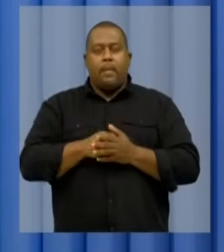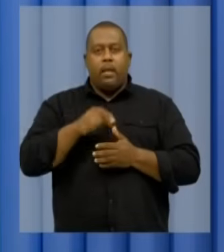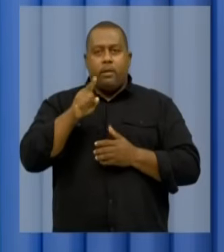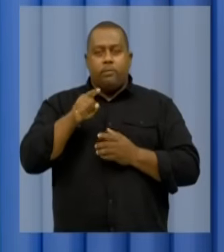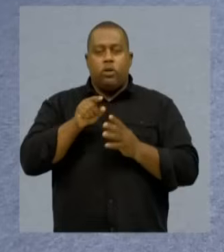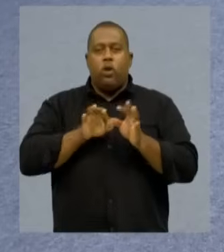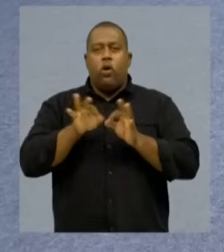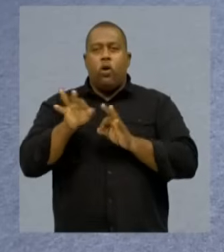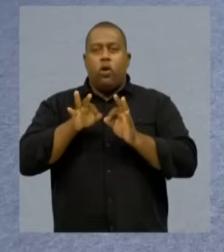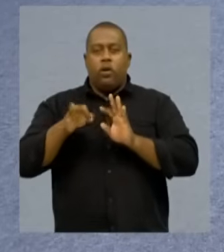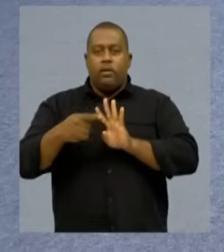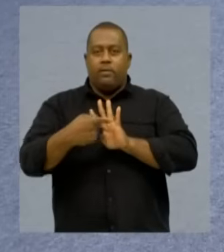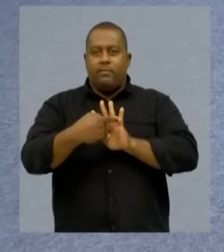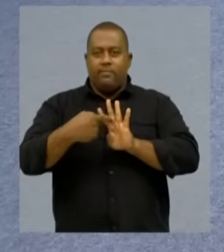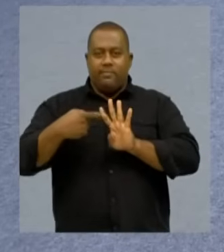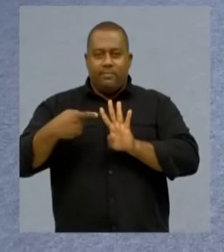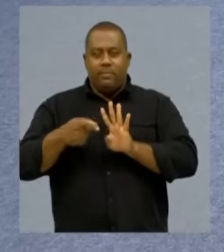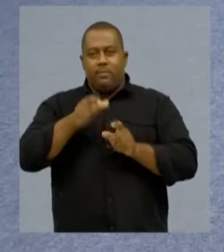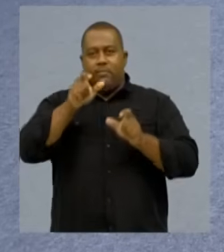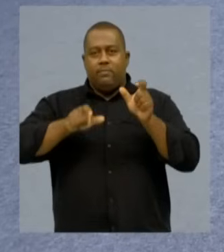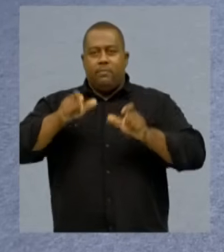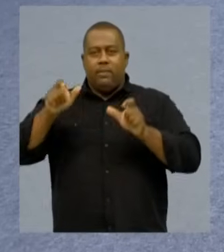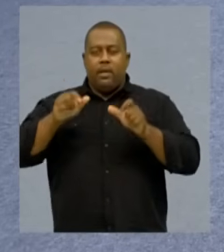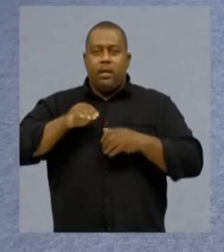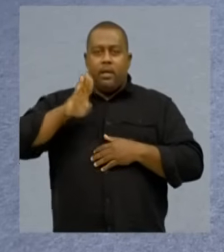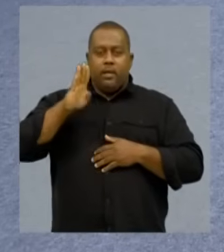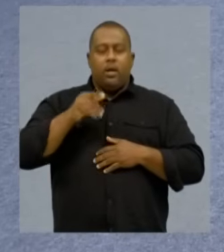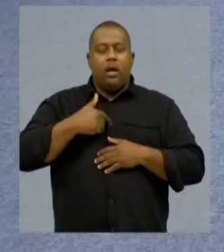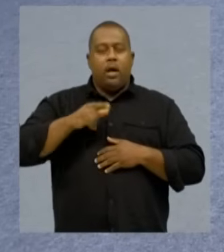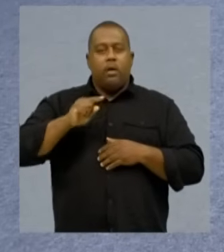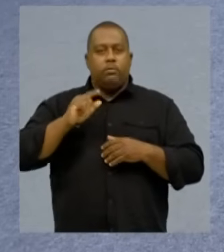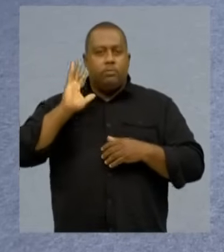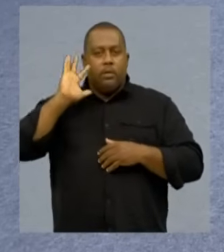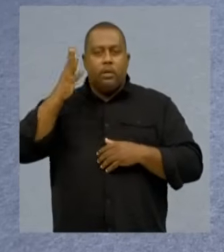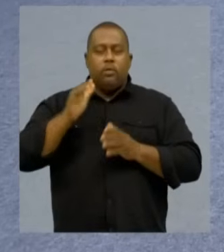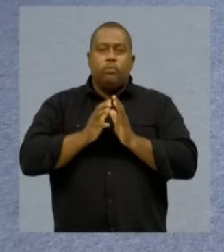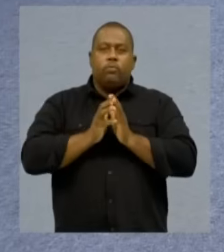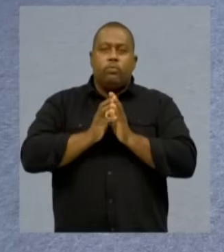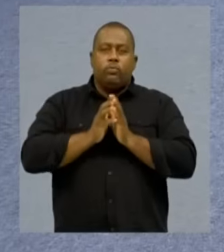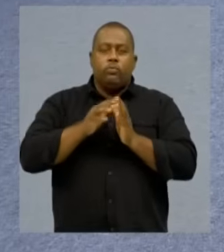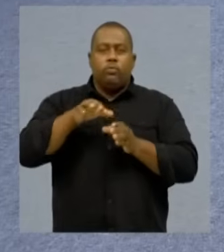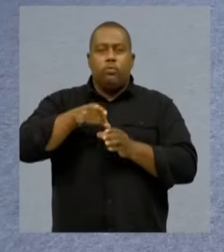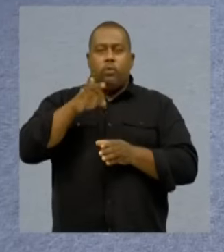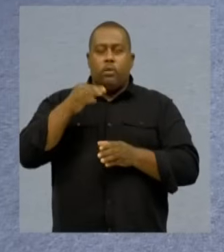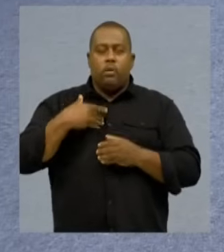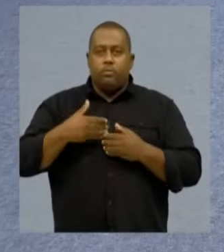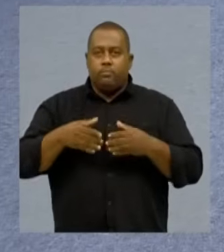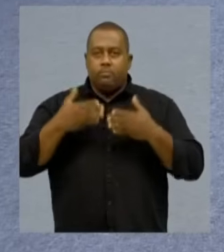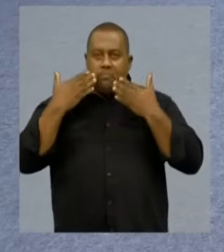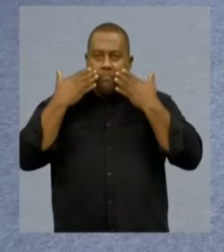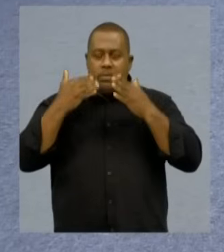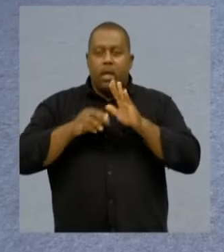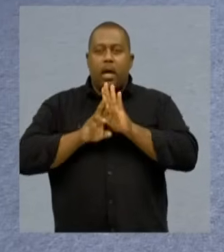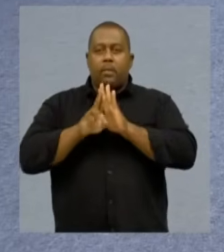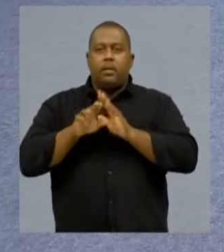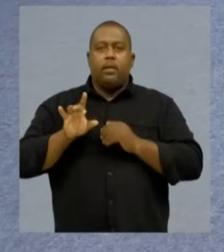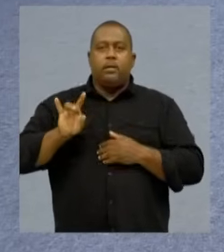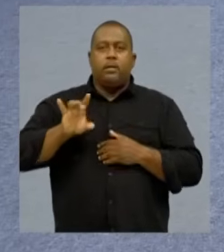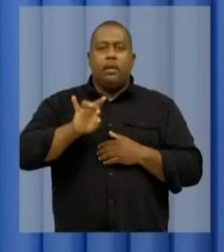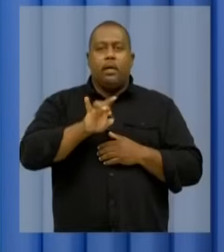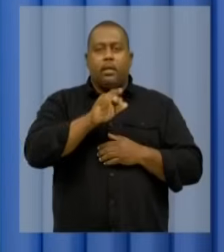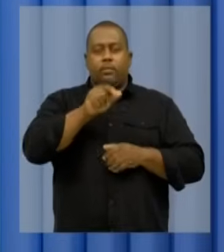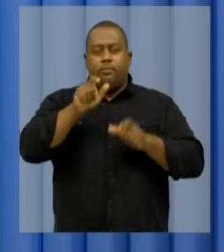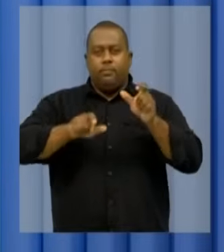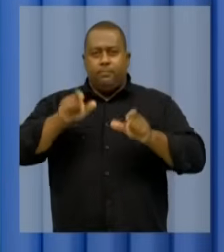posicionamento aqui no estúdio entre os candidatos foi decidido por sorteio na presença de representantes de cada um